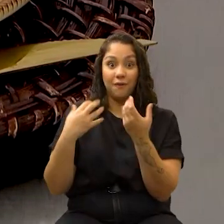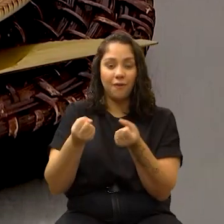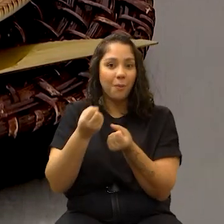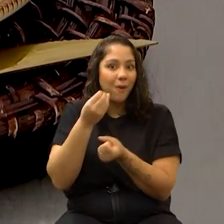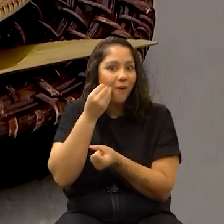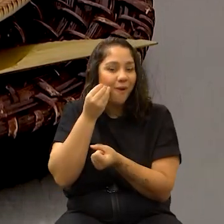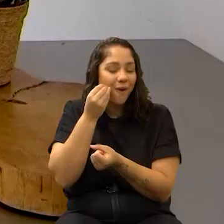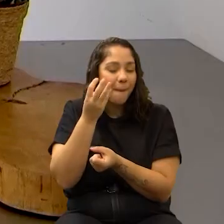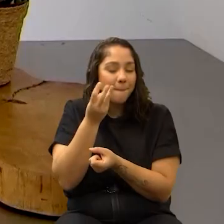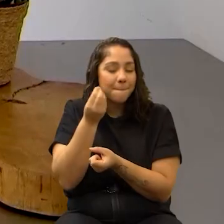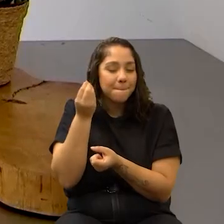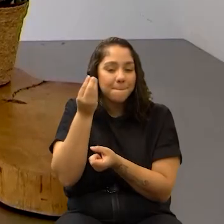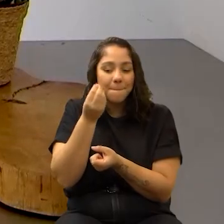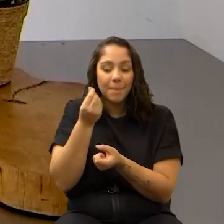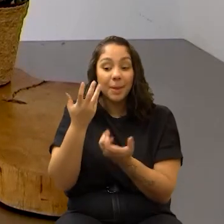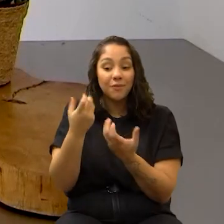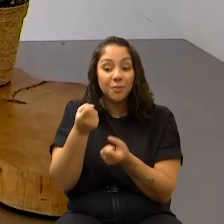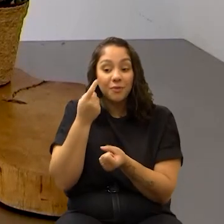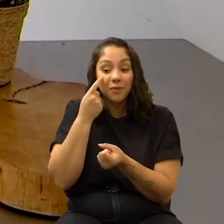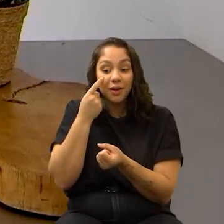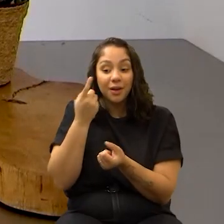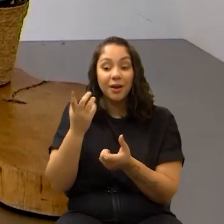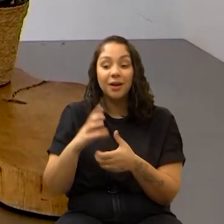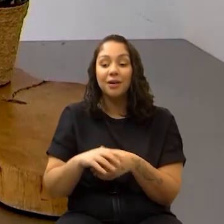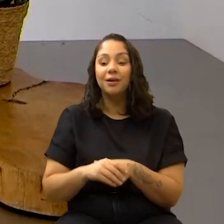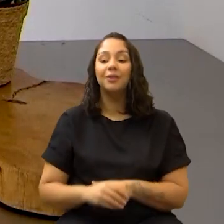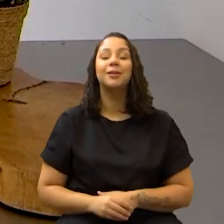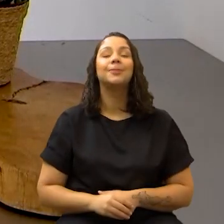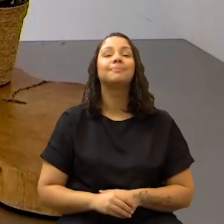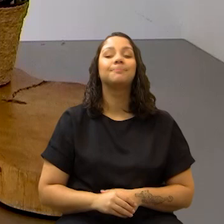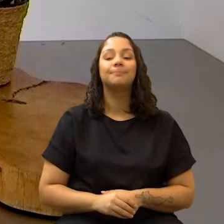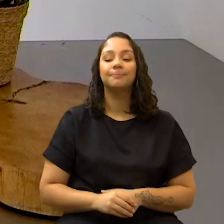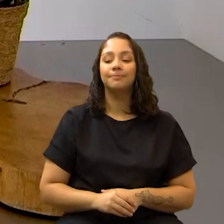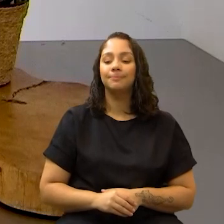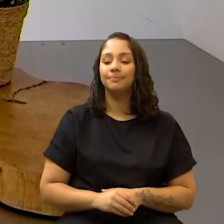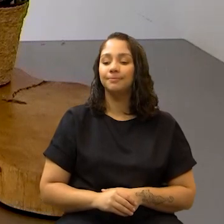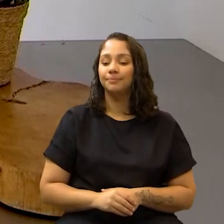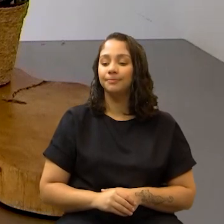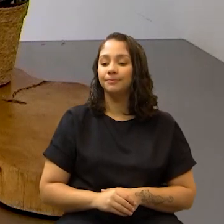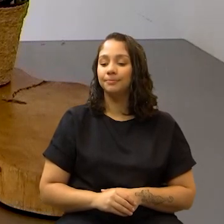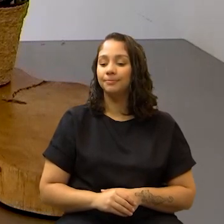Fofinho. Vou provar. Vamos ver.